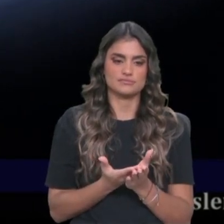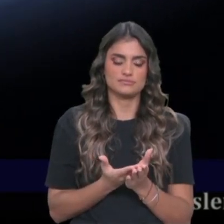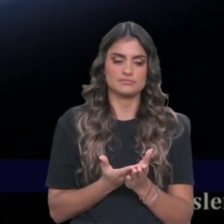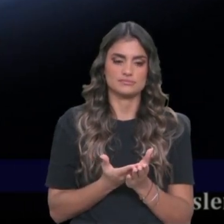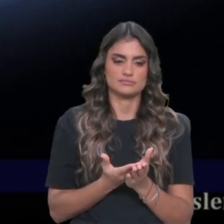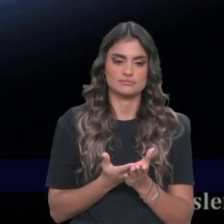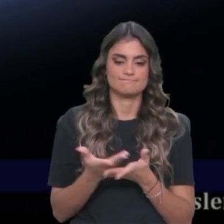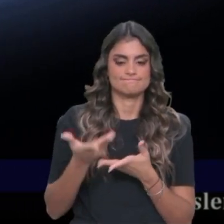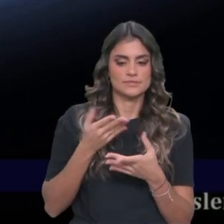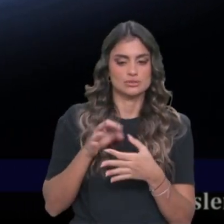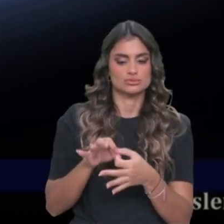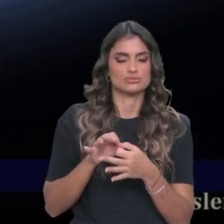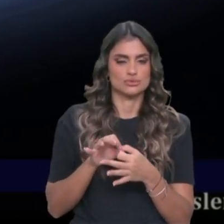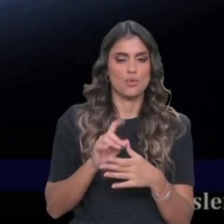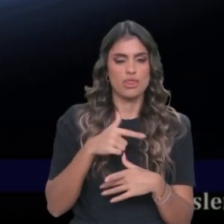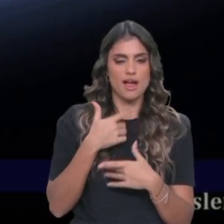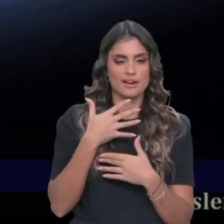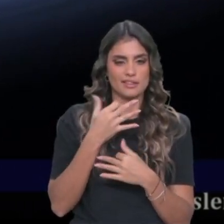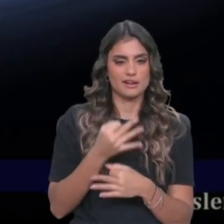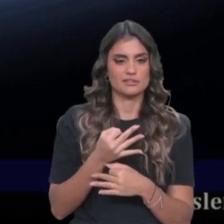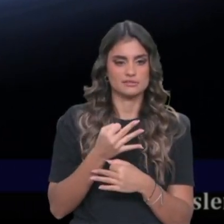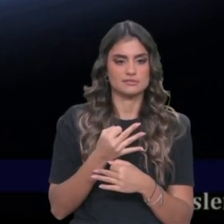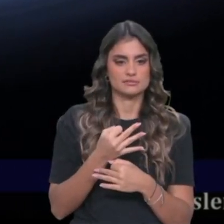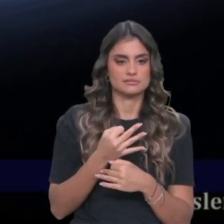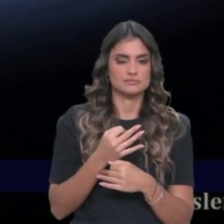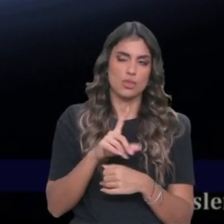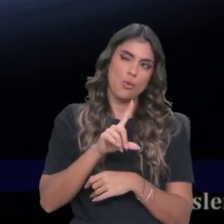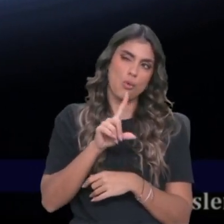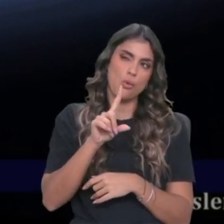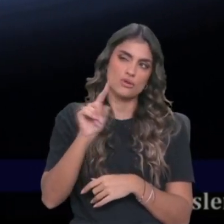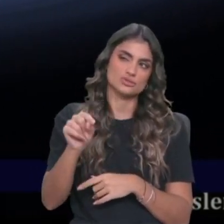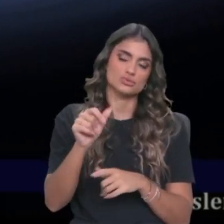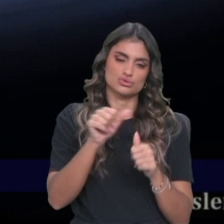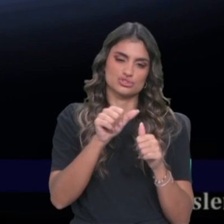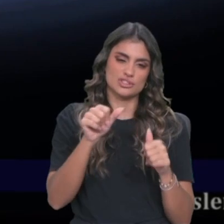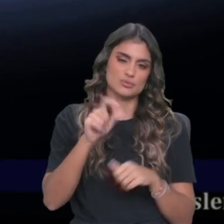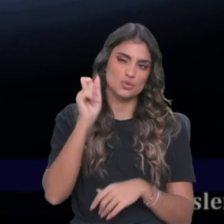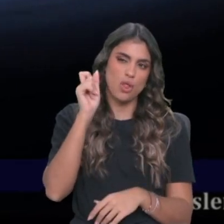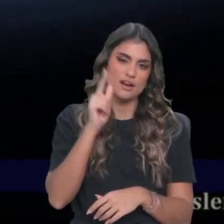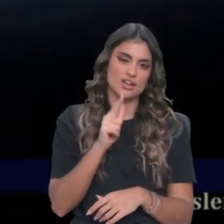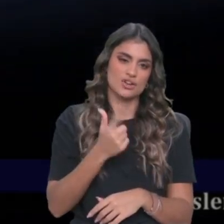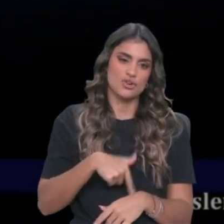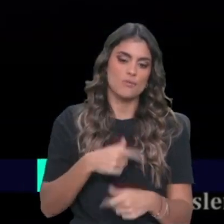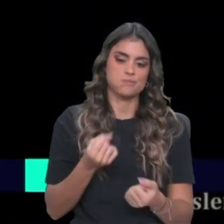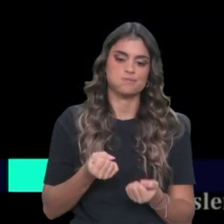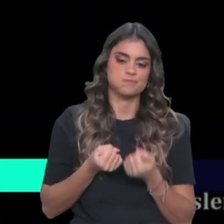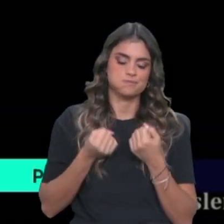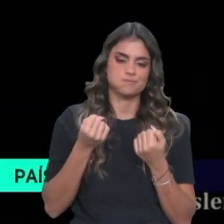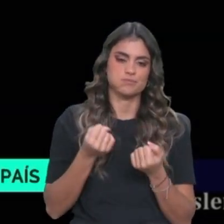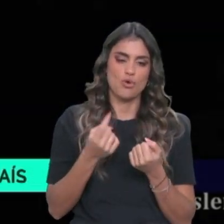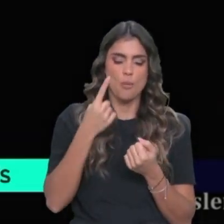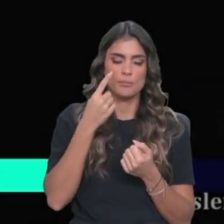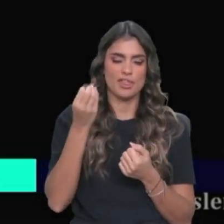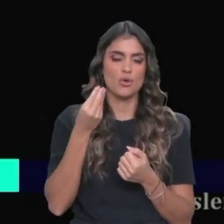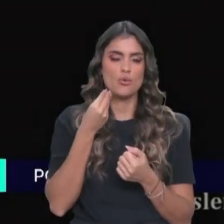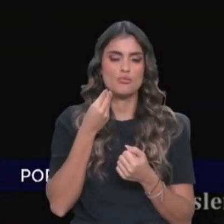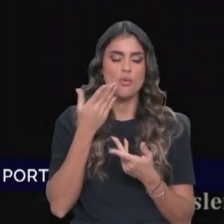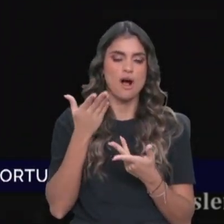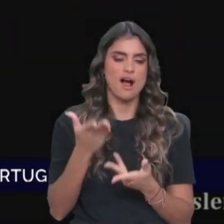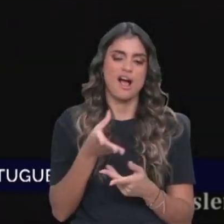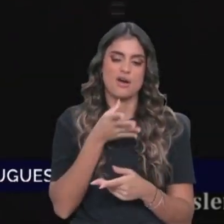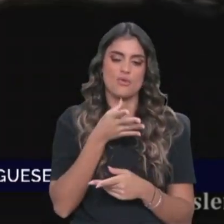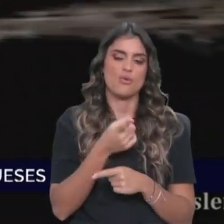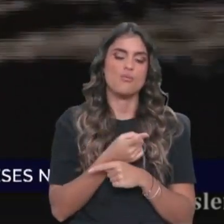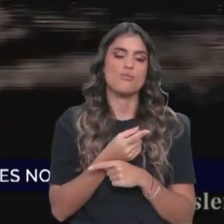ambos. Portanto, repara como é inacreditável que mesmo em distâncias muito longe do Sistema Solar, nós ainda não conseguimos sequer compreender como é que existe aquela água,